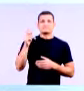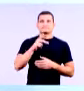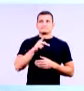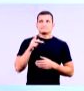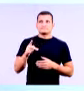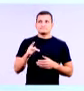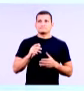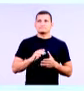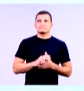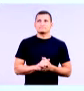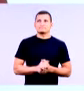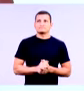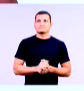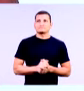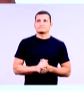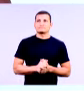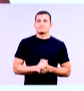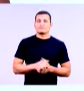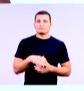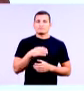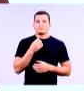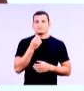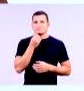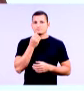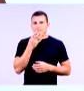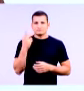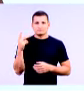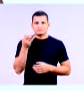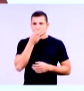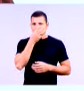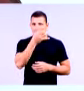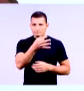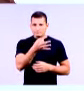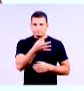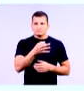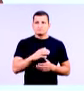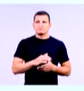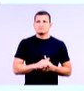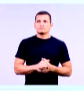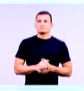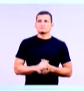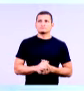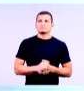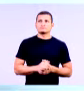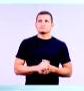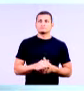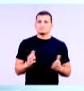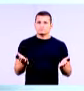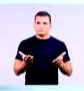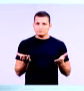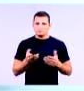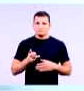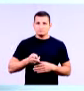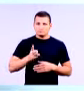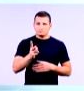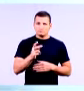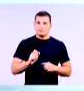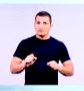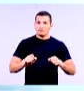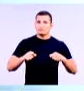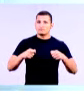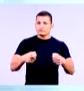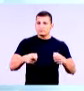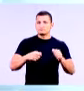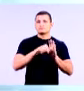opa, muito, muito bom o seu comentário, né? E agora vamos em frente e vamos reforçar